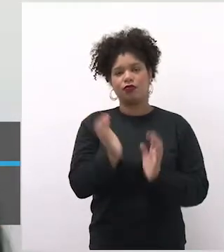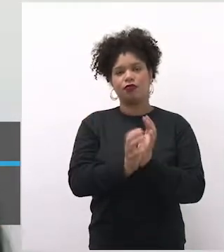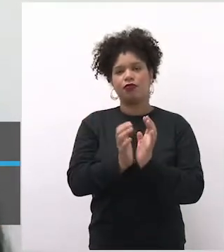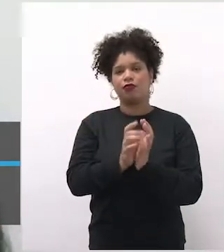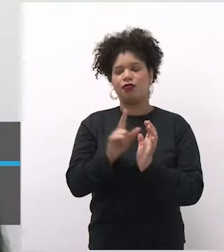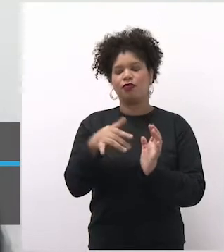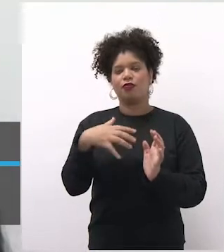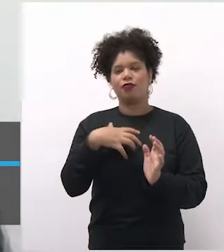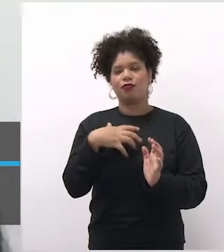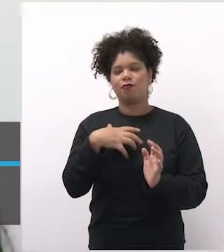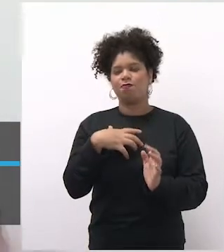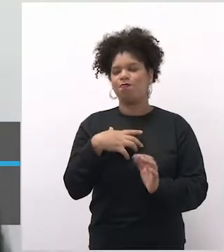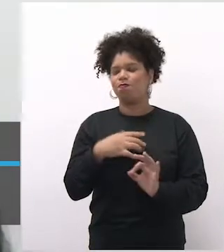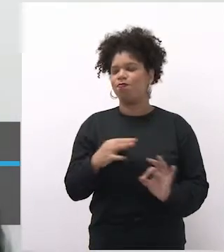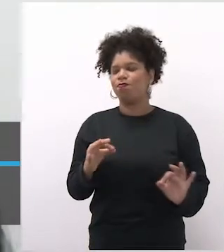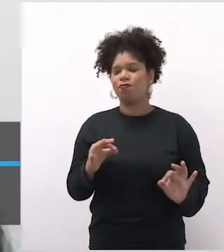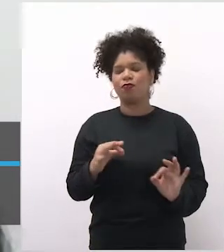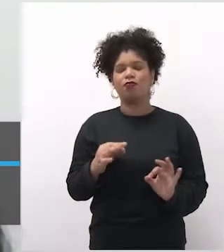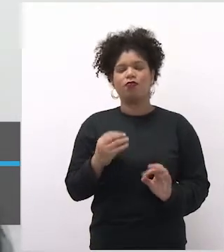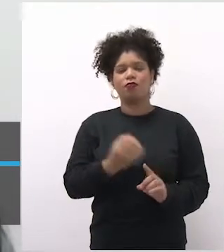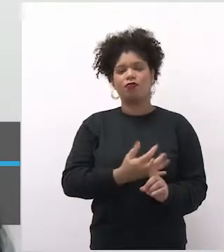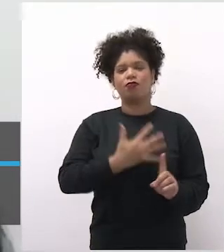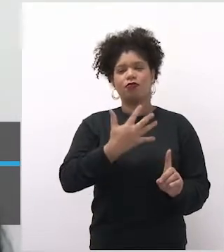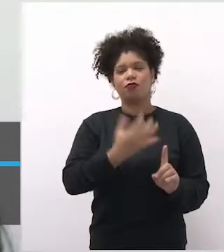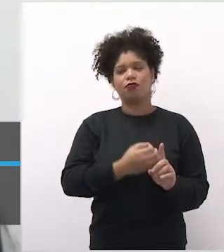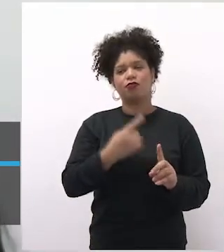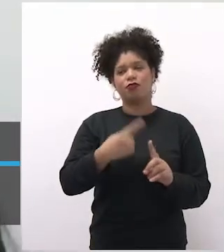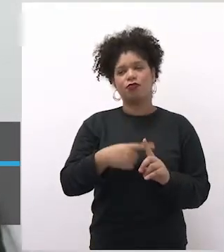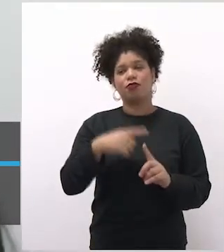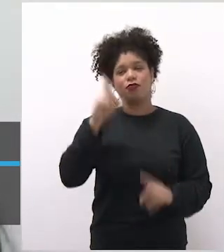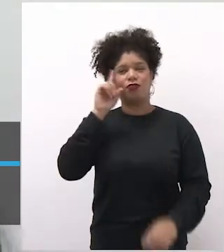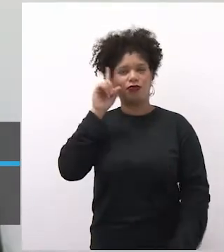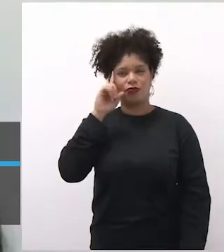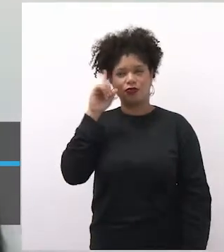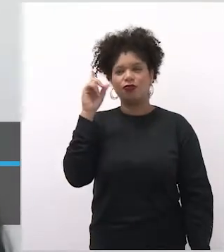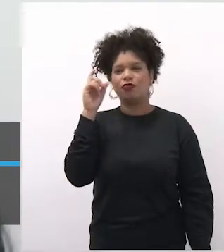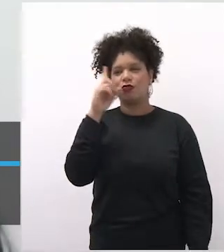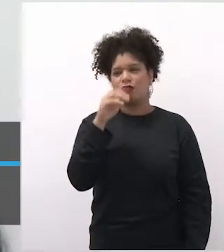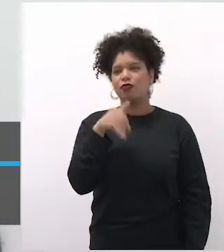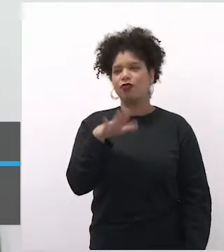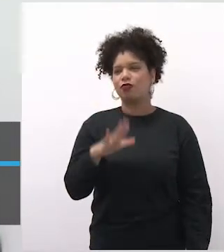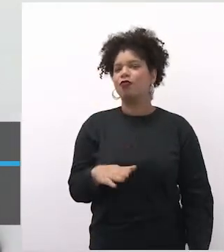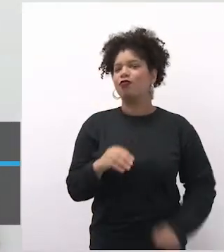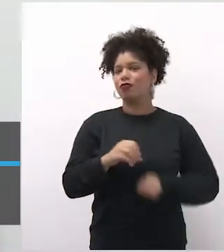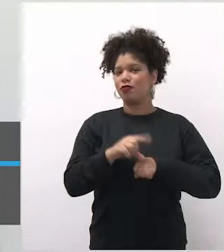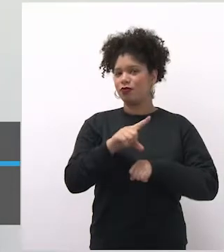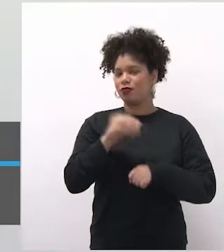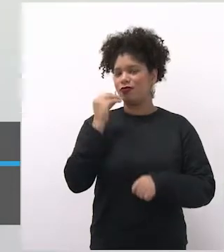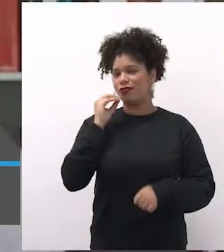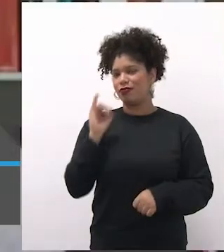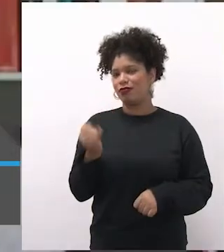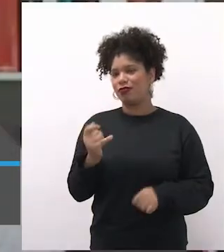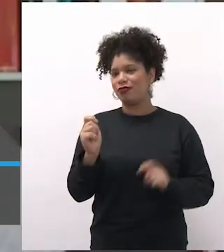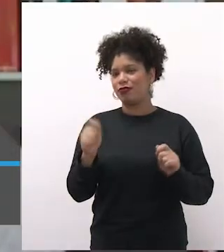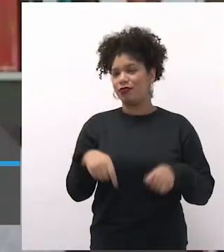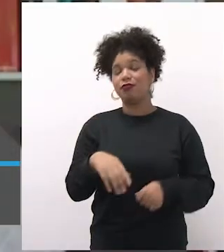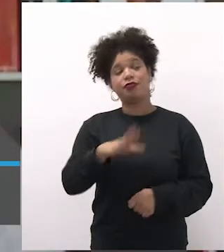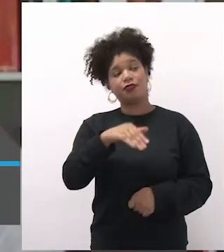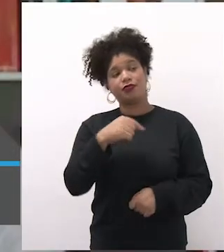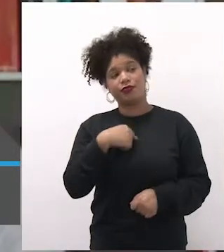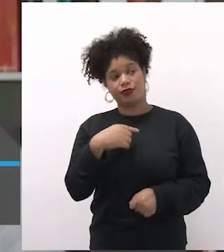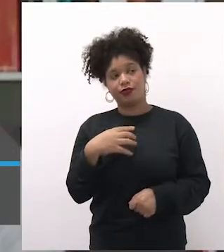está no chão da sala de aula, né, no dia a dia tão difícil. Então, assim, é uma dica imperdível. Só para